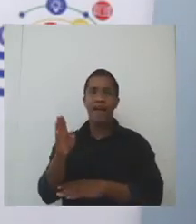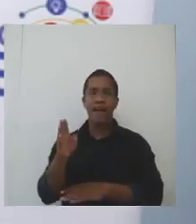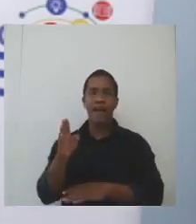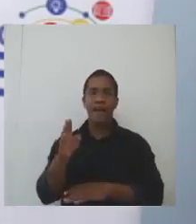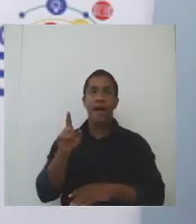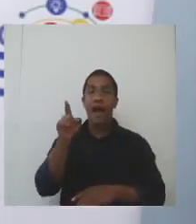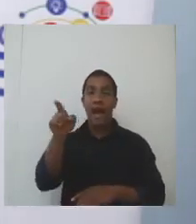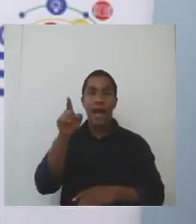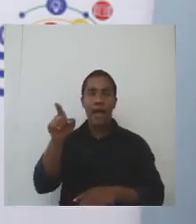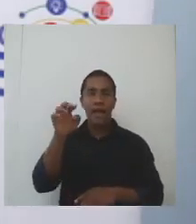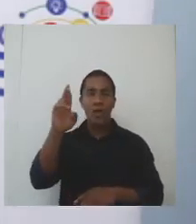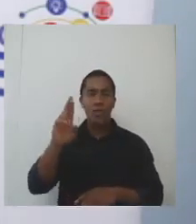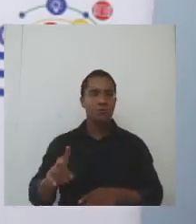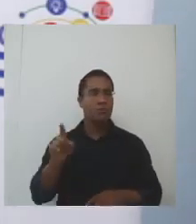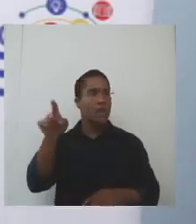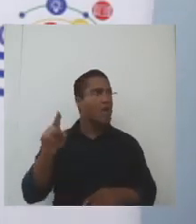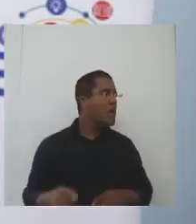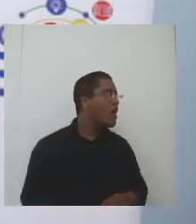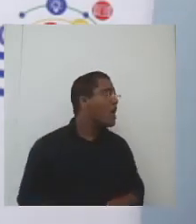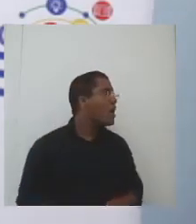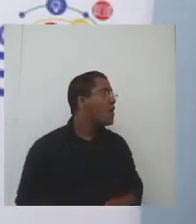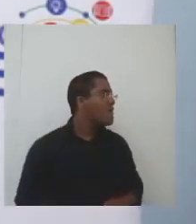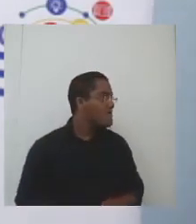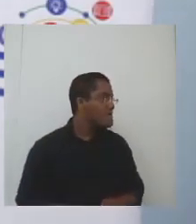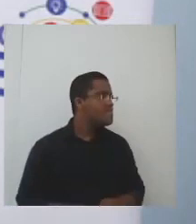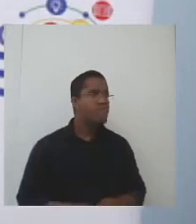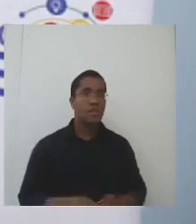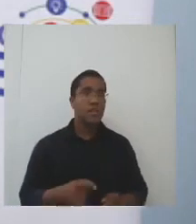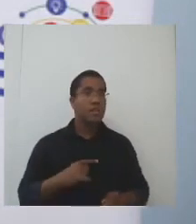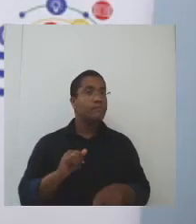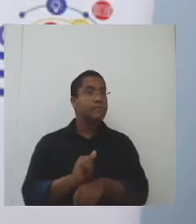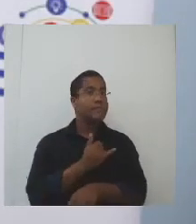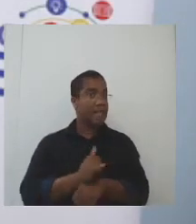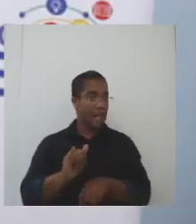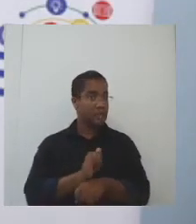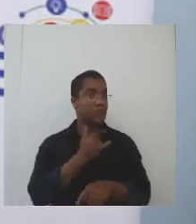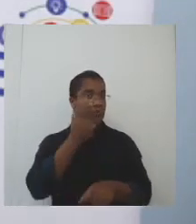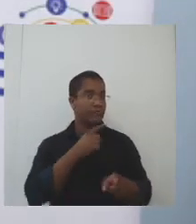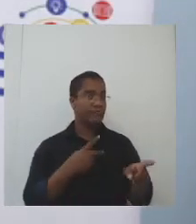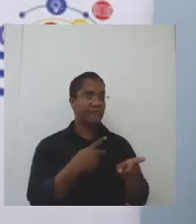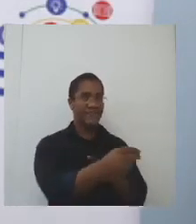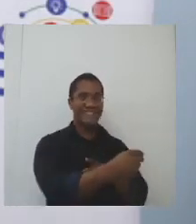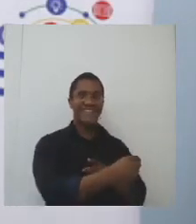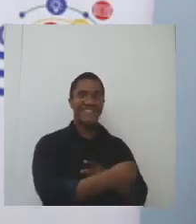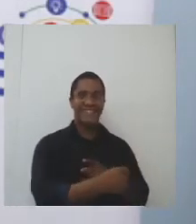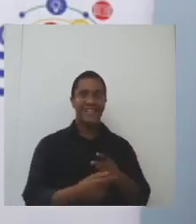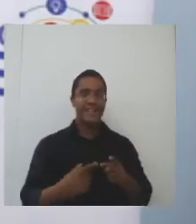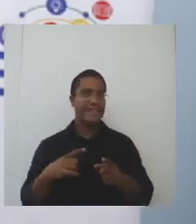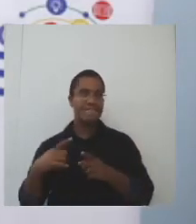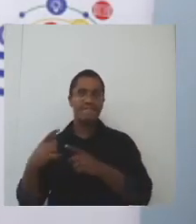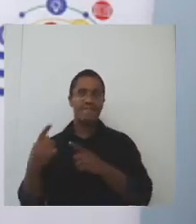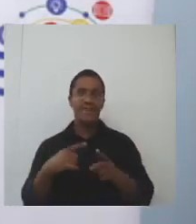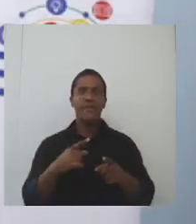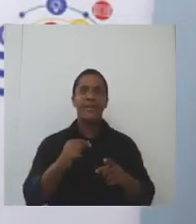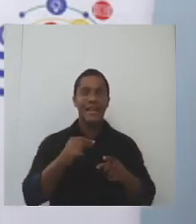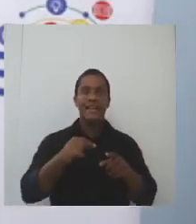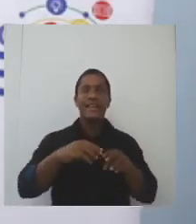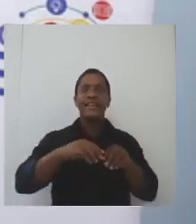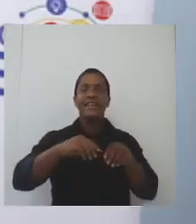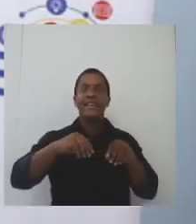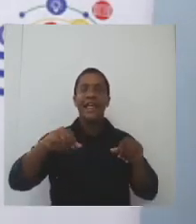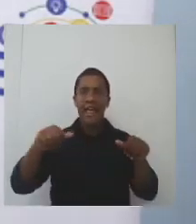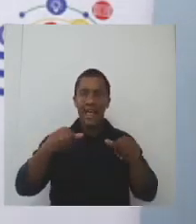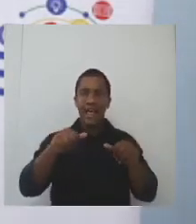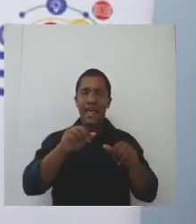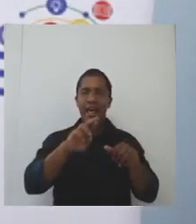usada pelos russos, pelo czar Alexandre I, que usou a técnica e a tática da terra arrasada,